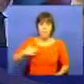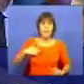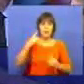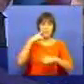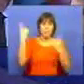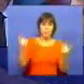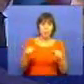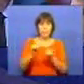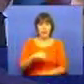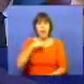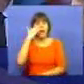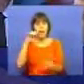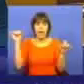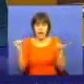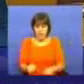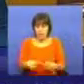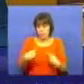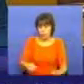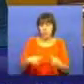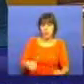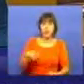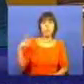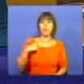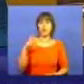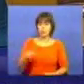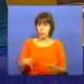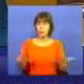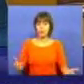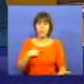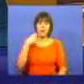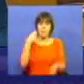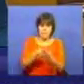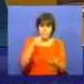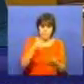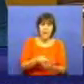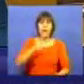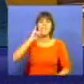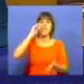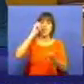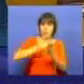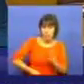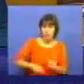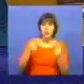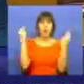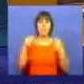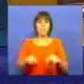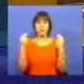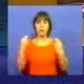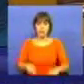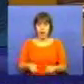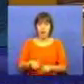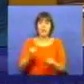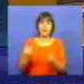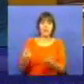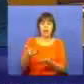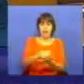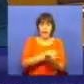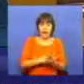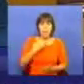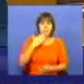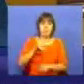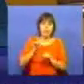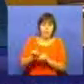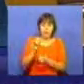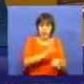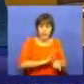público, porque agrava os custos para os portugueses. Vamos pagar em impostos e em portagens a rendabilidade